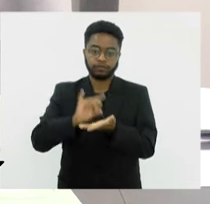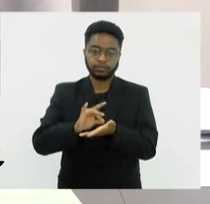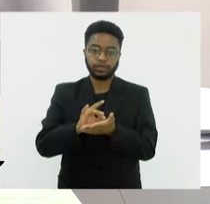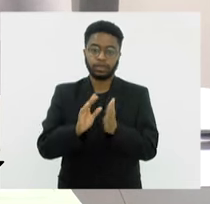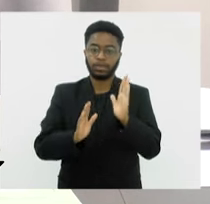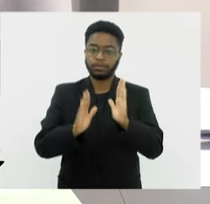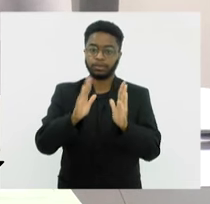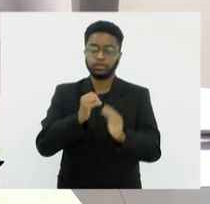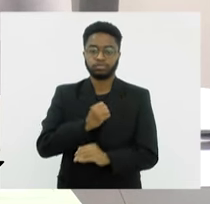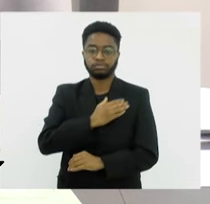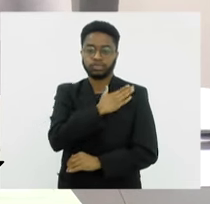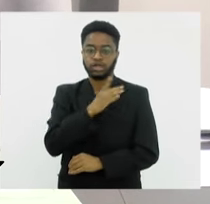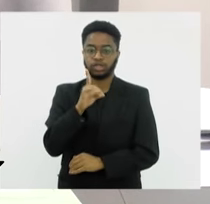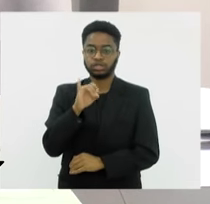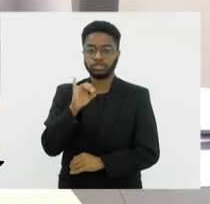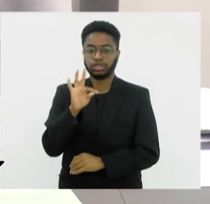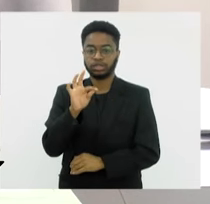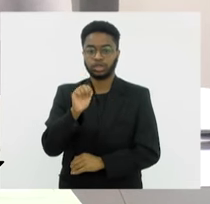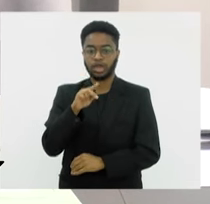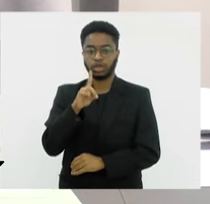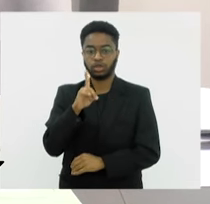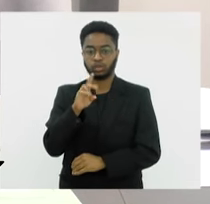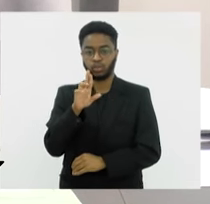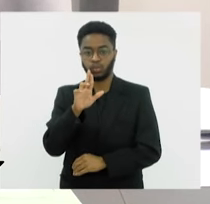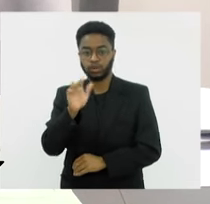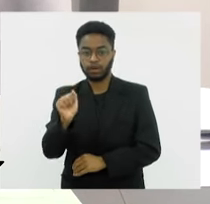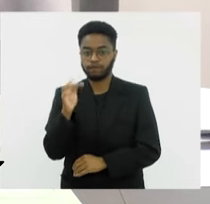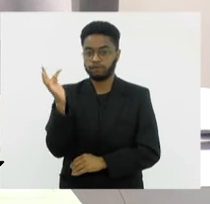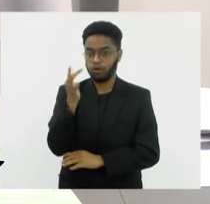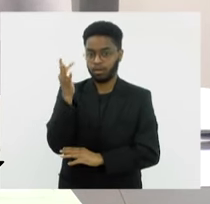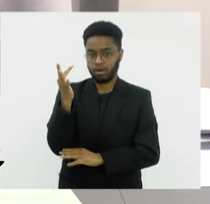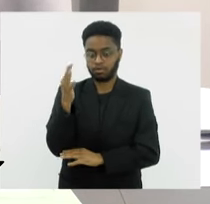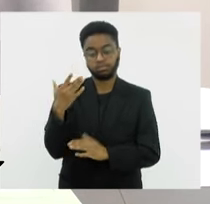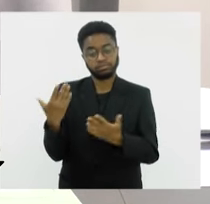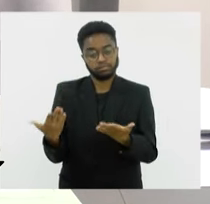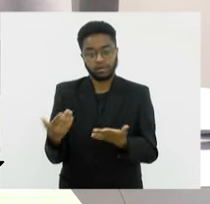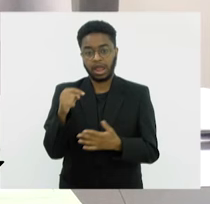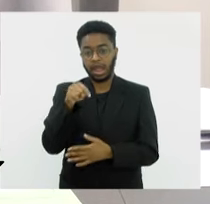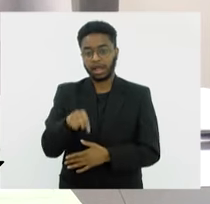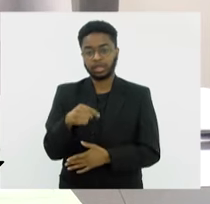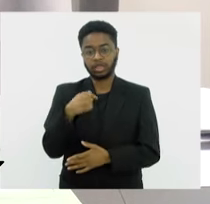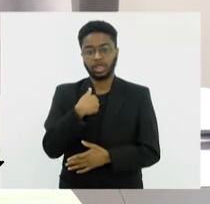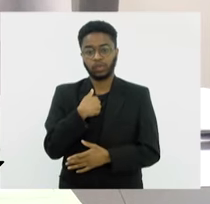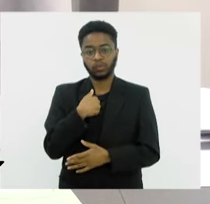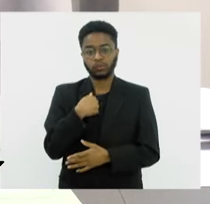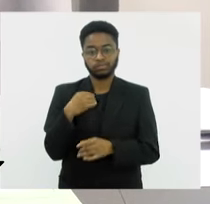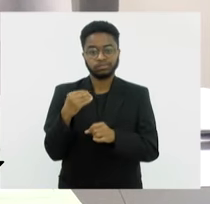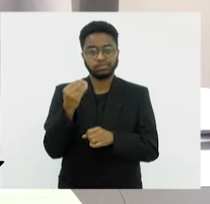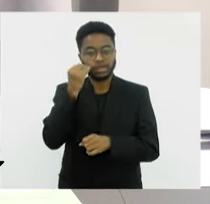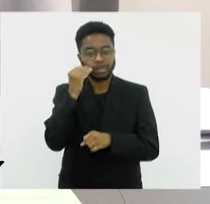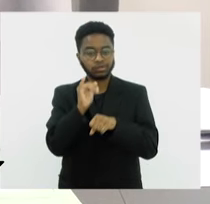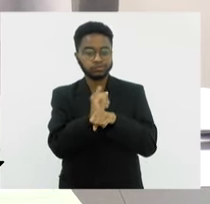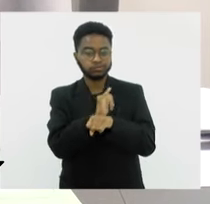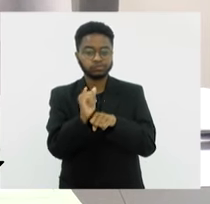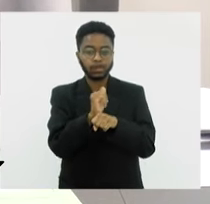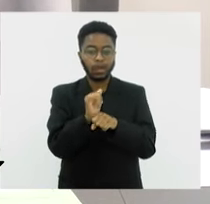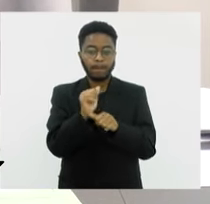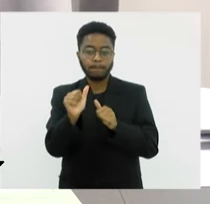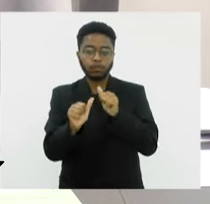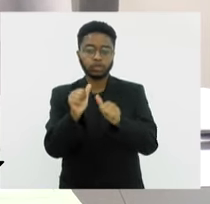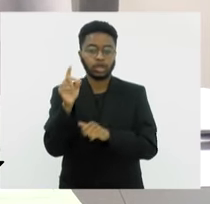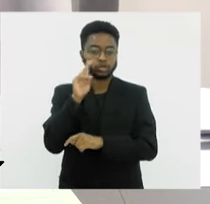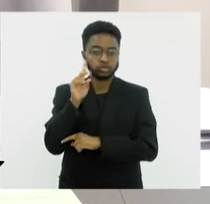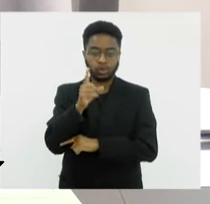ditadura formalmente. E aqui não estou fazendo aqui nenhum contorno histórico, nem querendo me aprofundar nessa discussão, mas